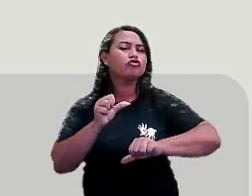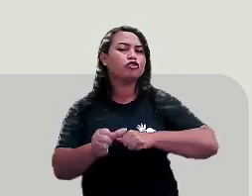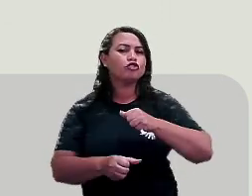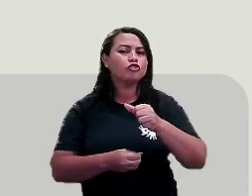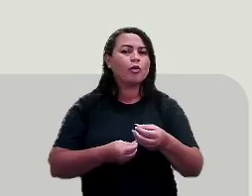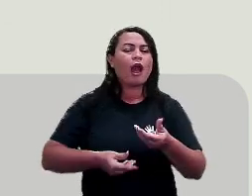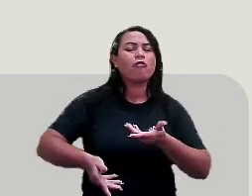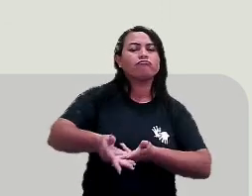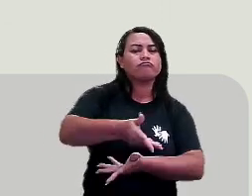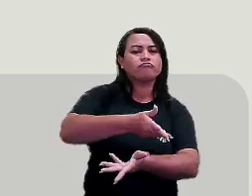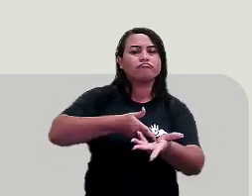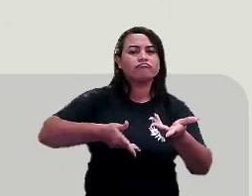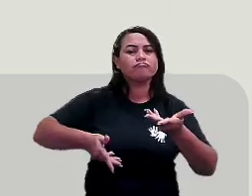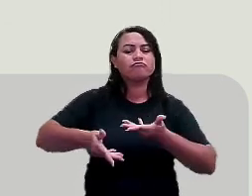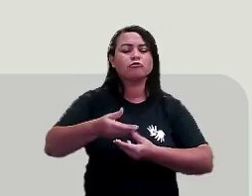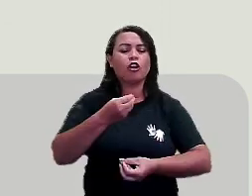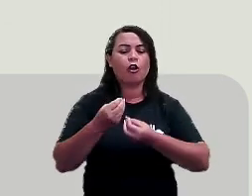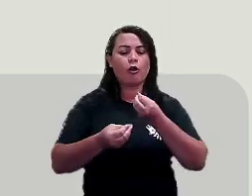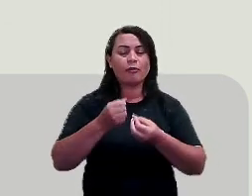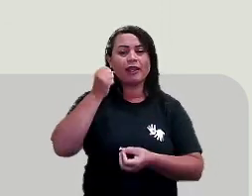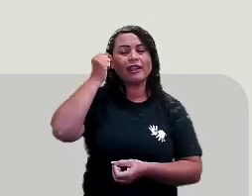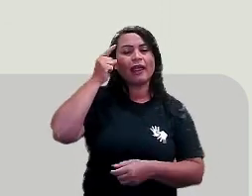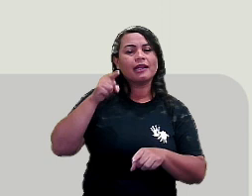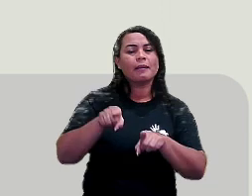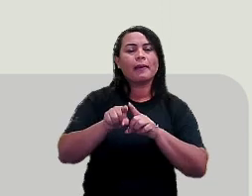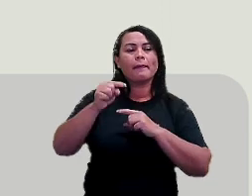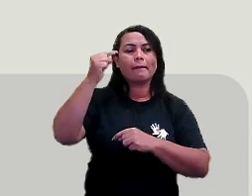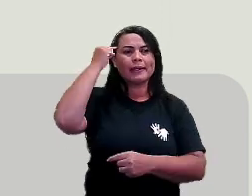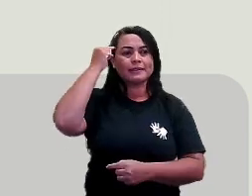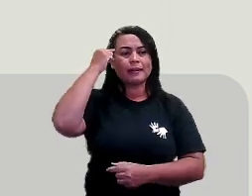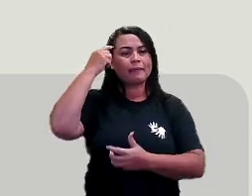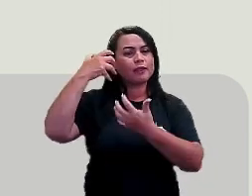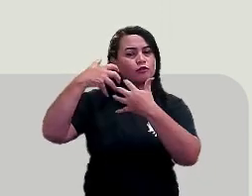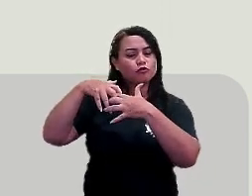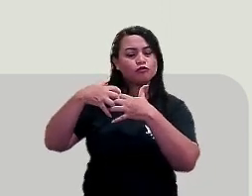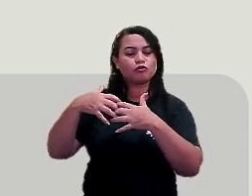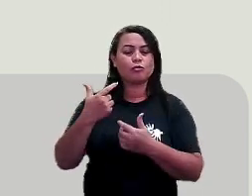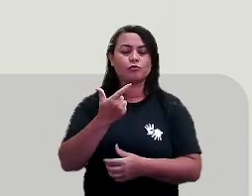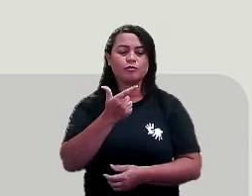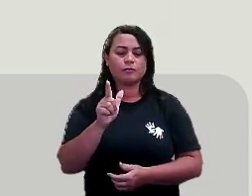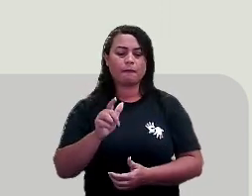e pensamentos e a respeitar as ideias e pensamentos dos outros.